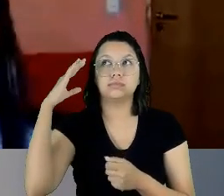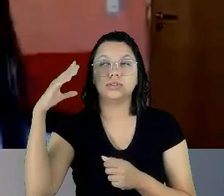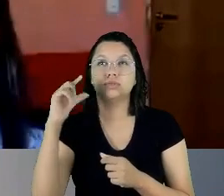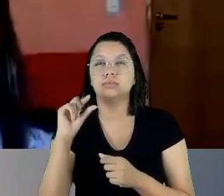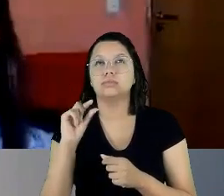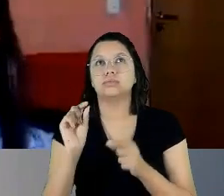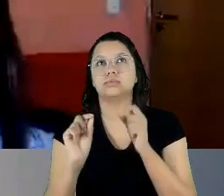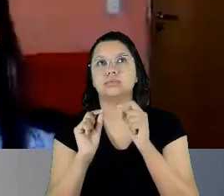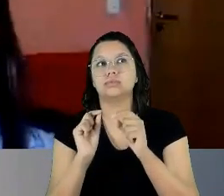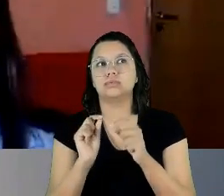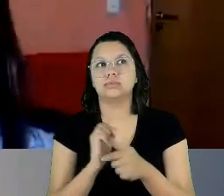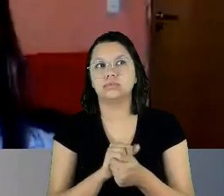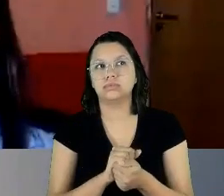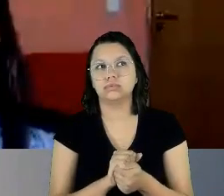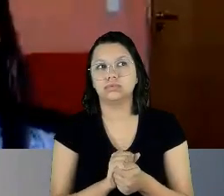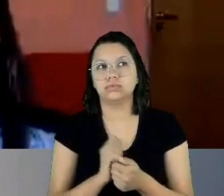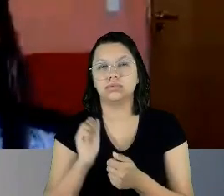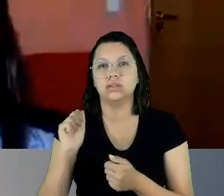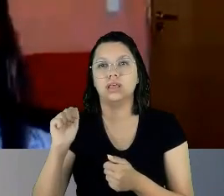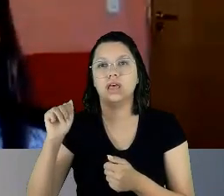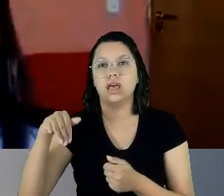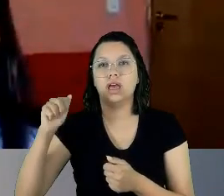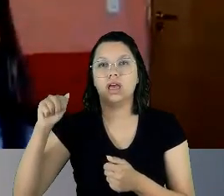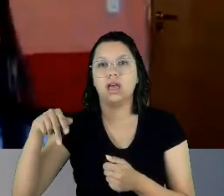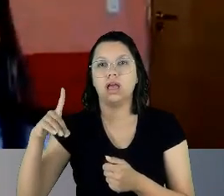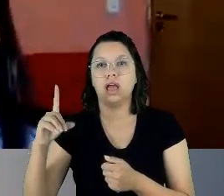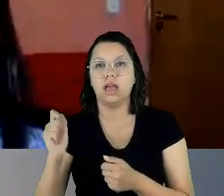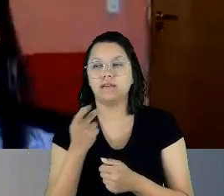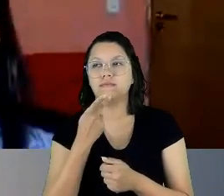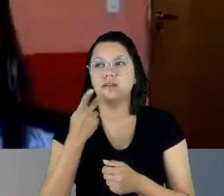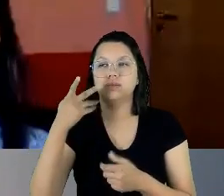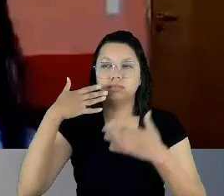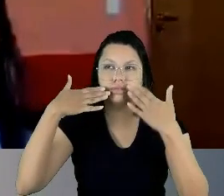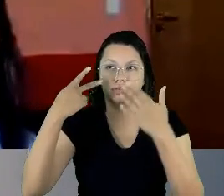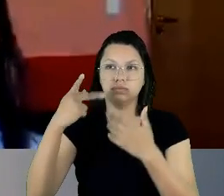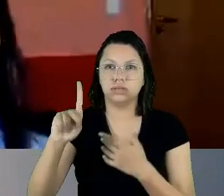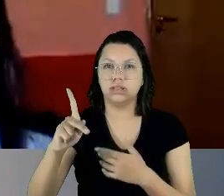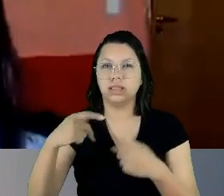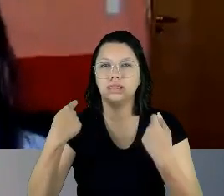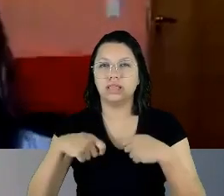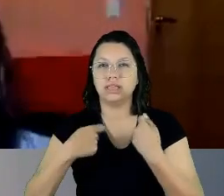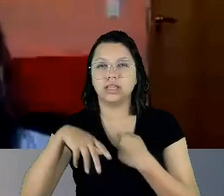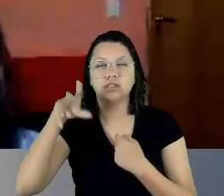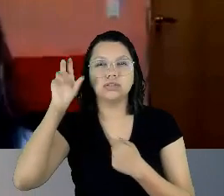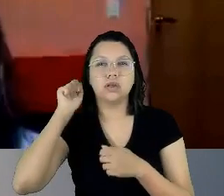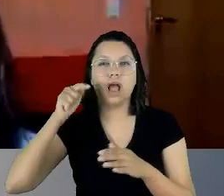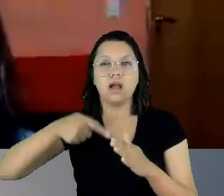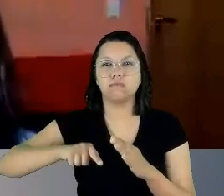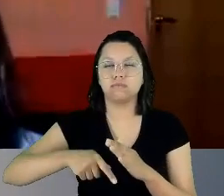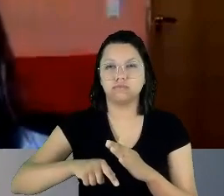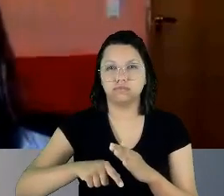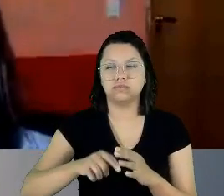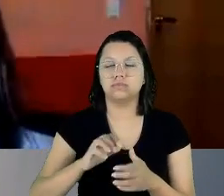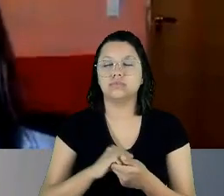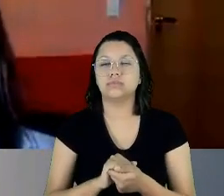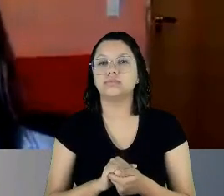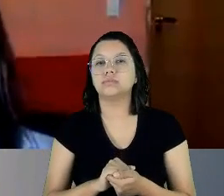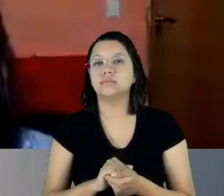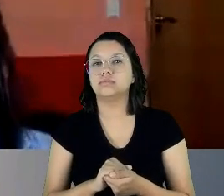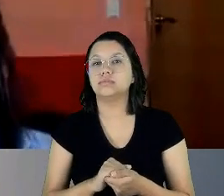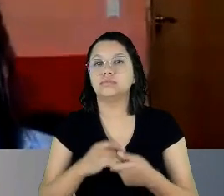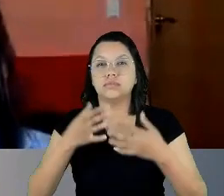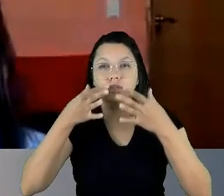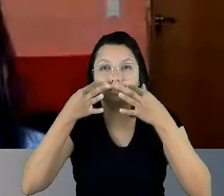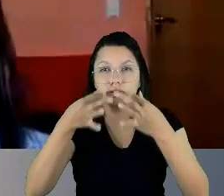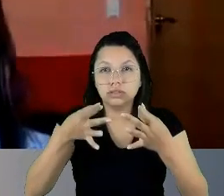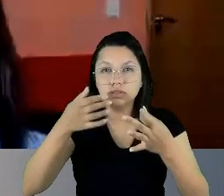Pensando um pouco do que a Amanda falou na apresentação dela sobre a necessidade de escuta, de uma escuta ativa,